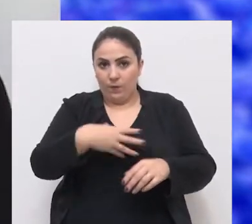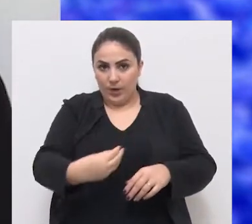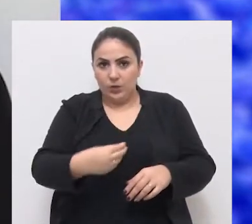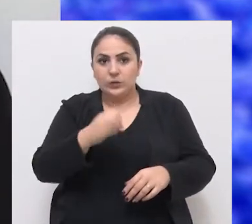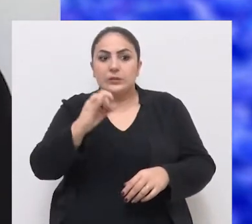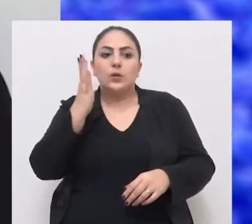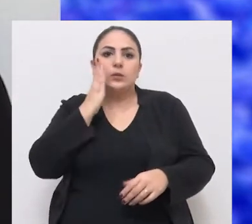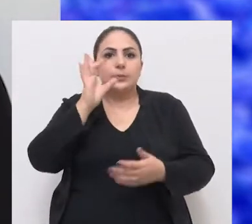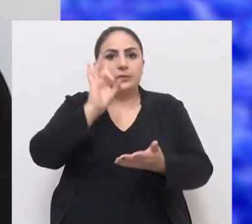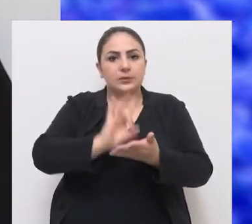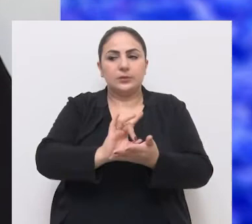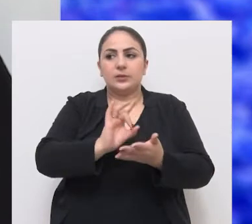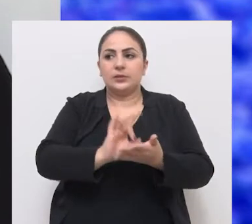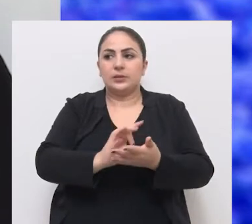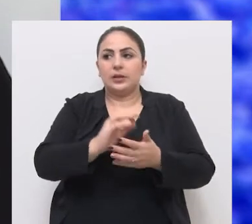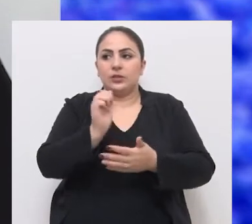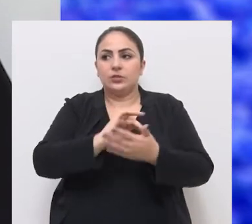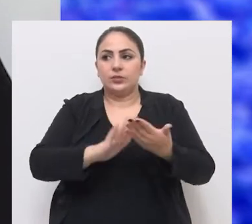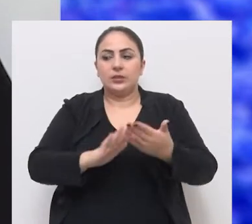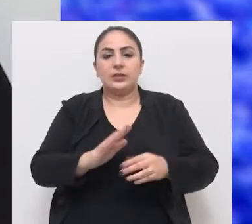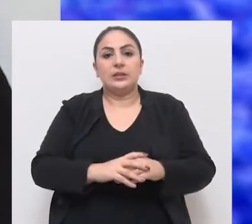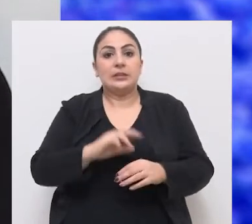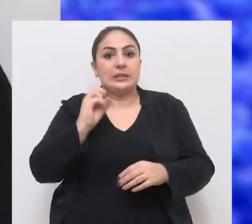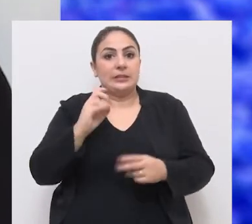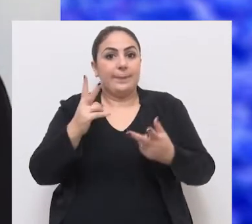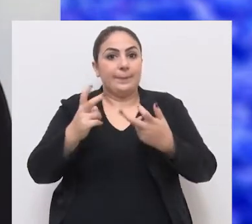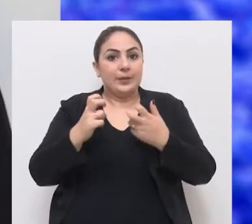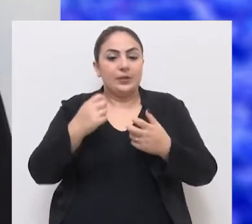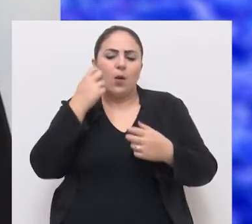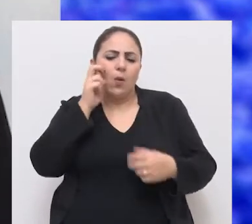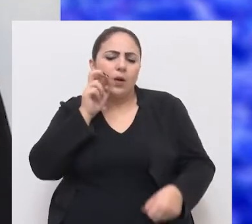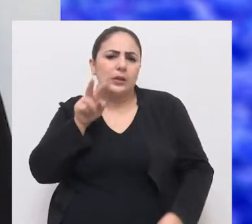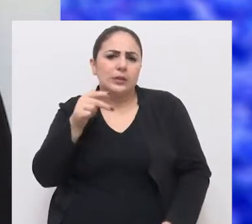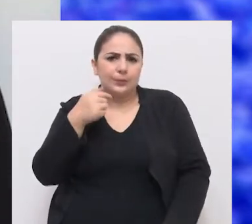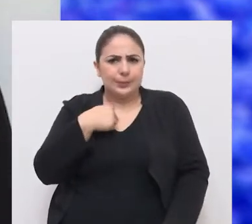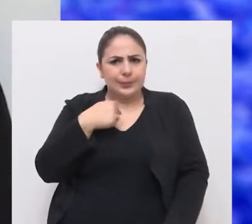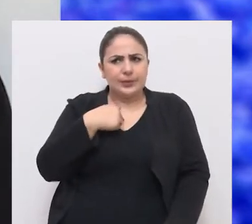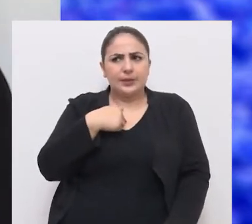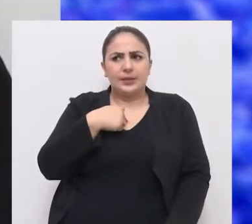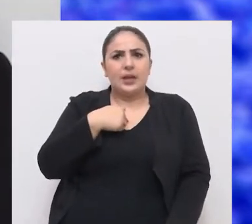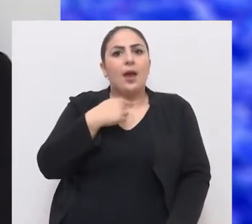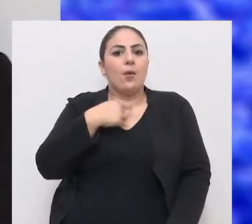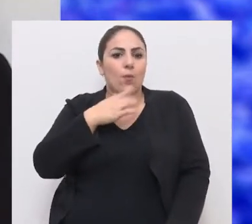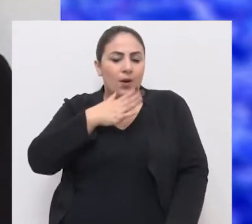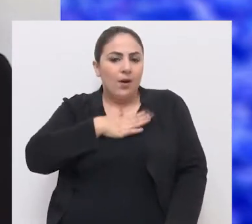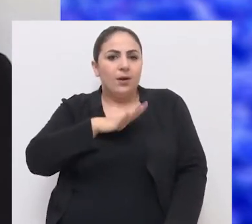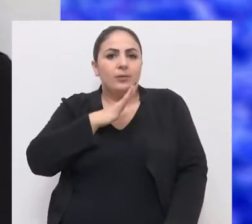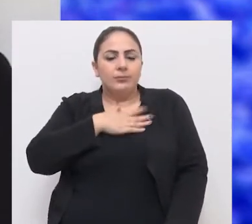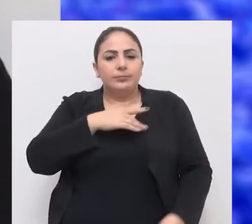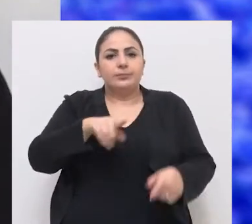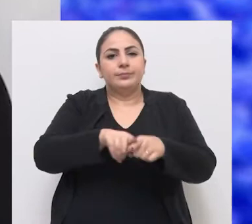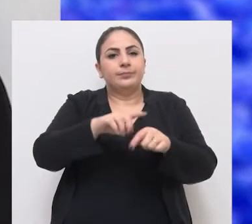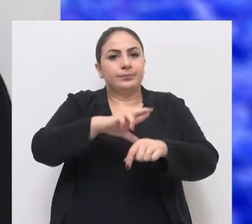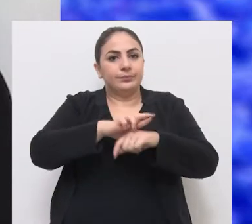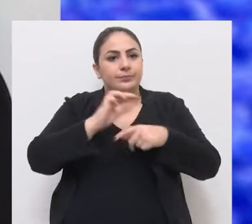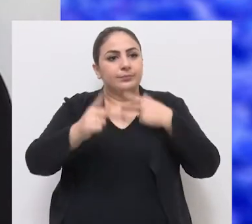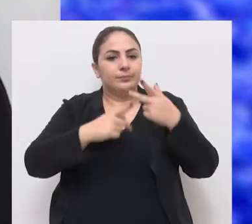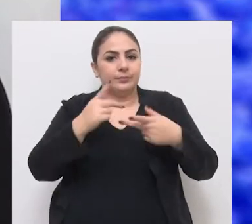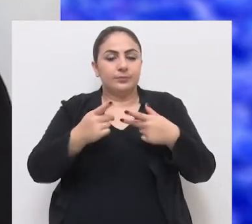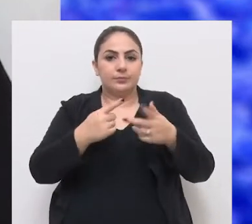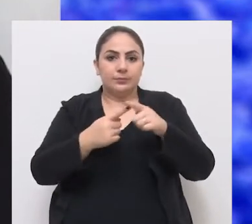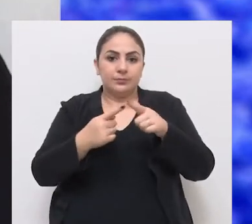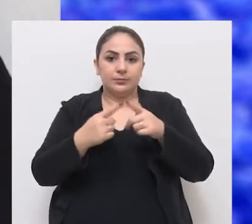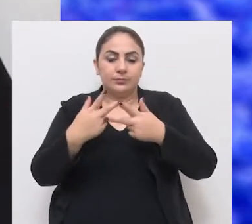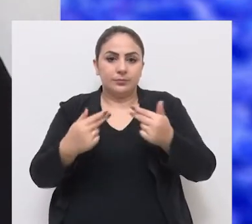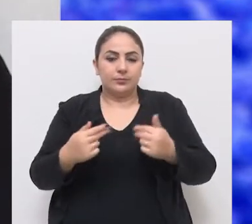dessa ordem, né? Se o meu filho perceber olhando para mim que eu tô calma e segura falando isso para